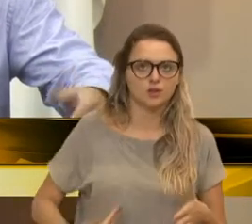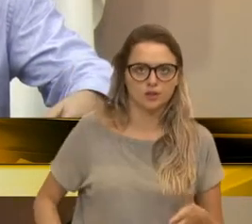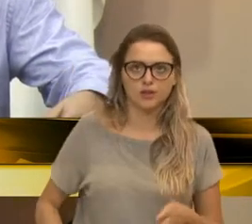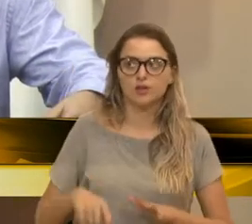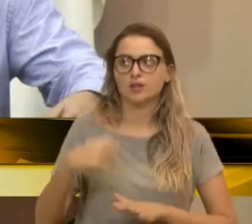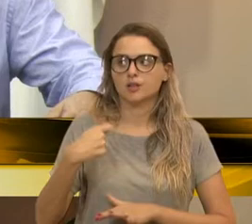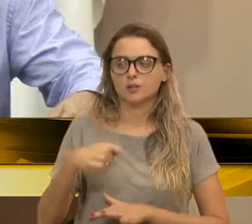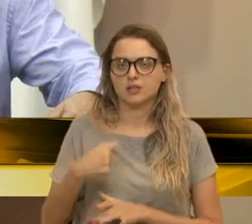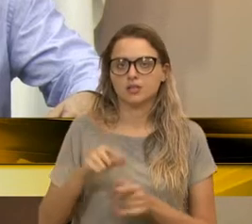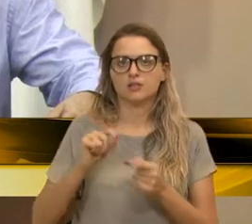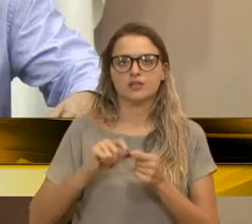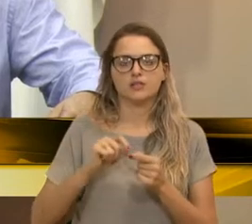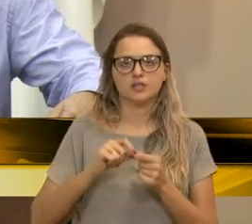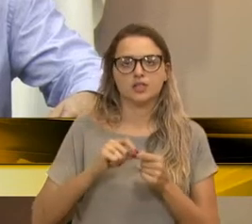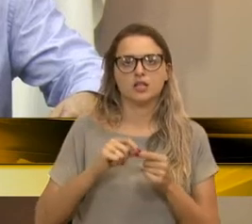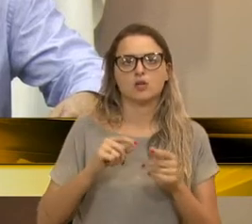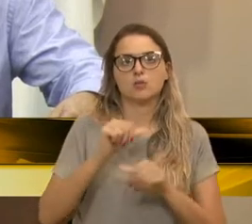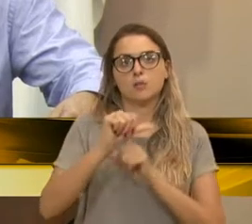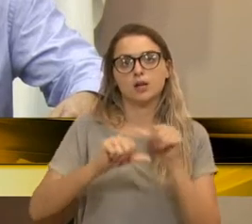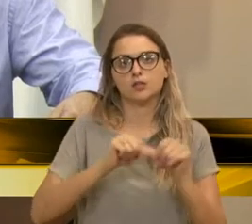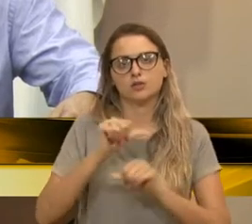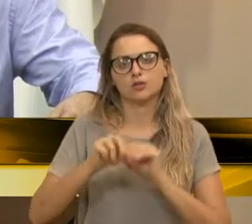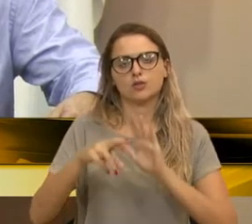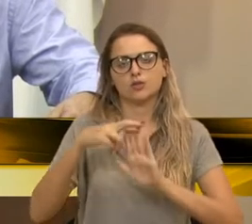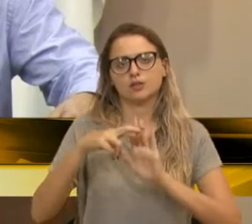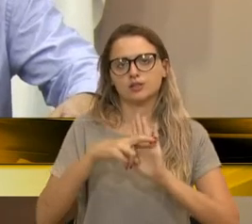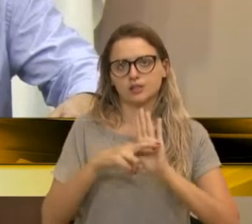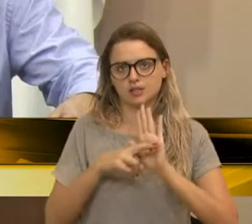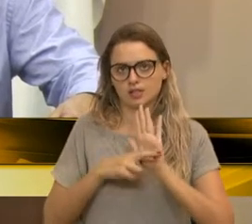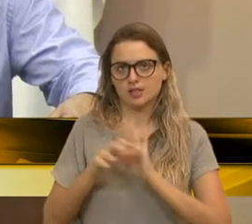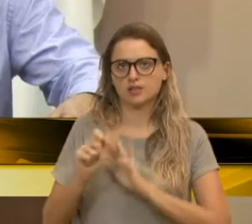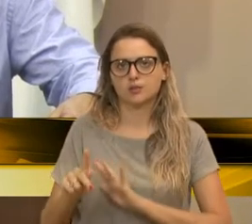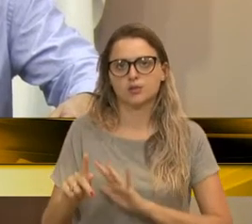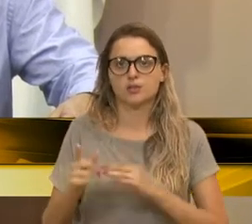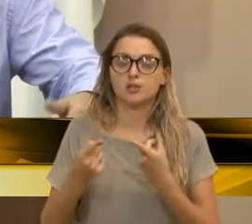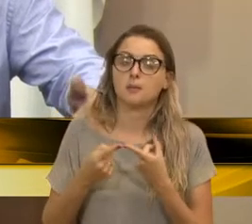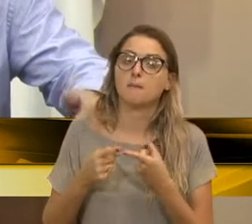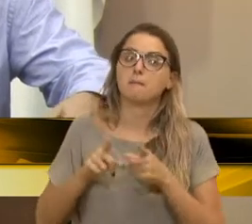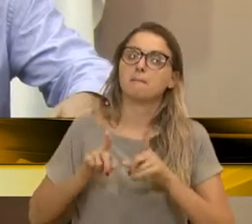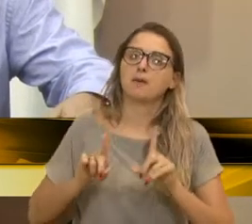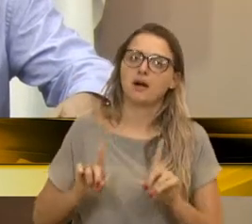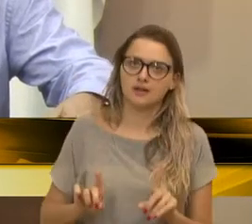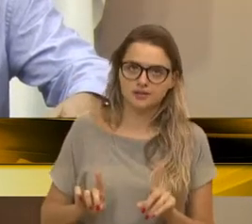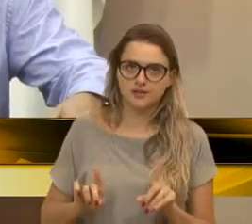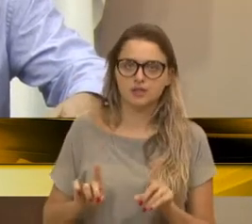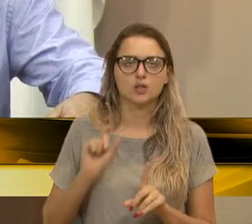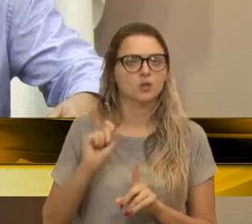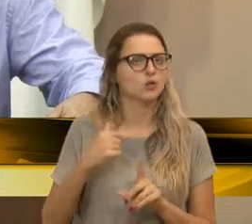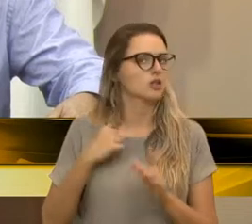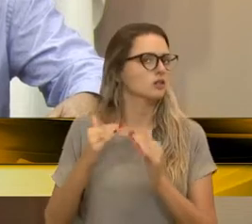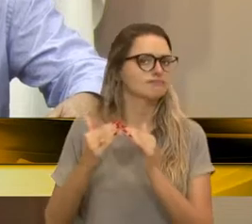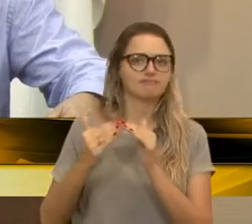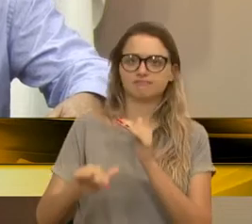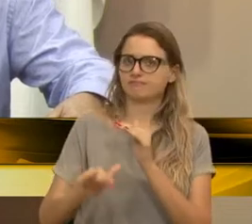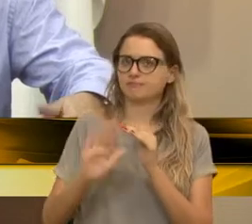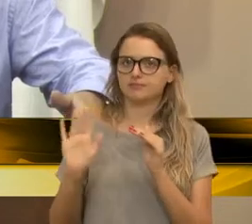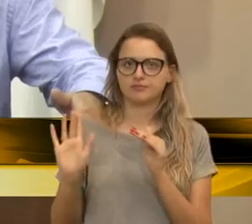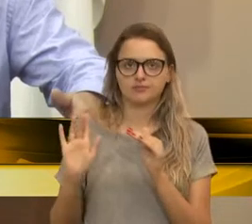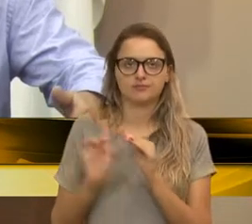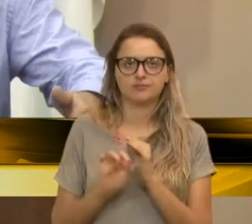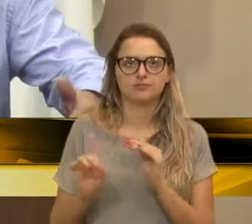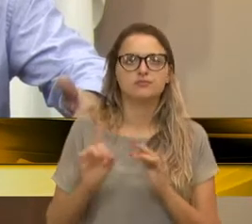de se fazer uma reforma da Previdência, sim. Porém, a que a gente não concorda, sempre